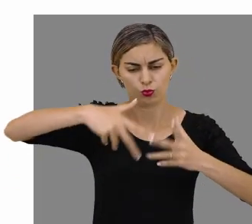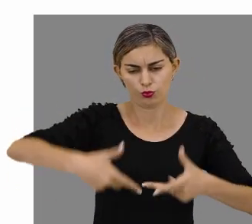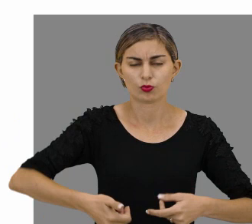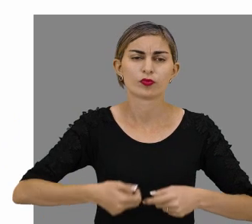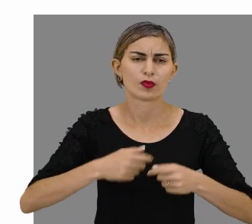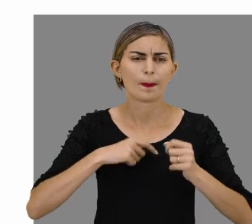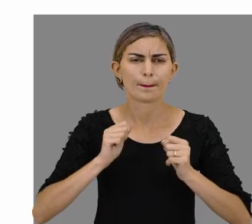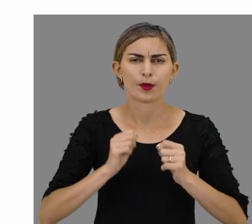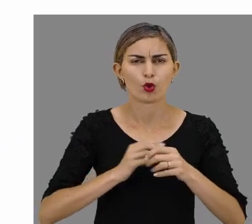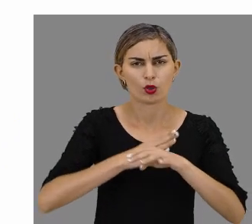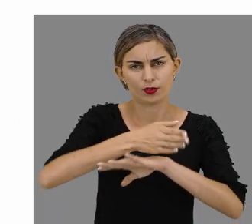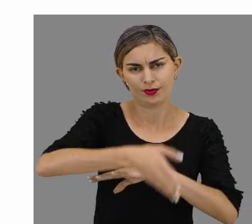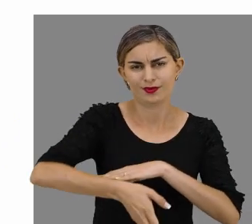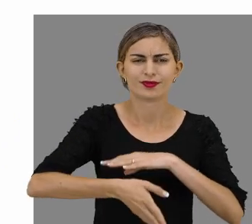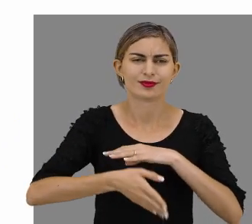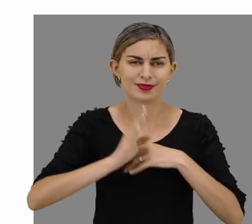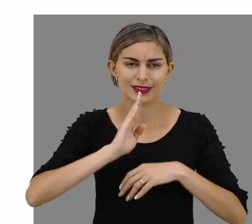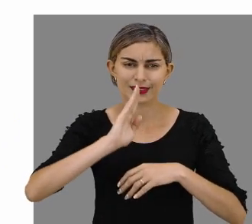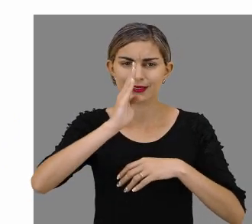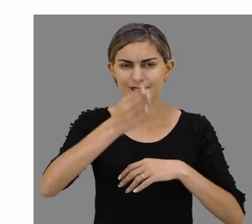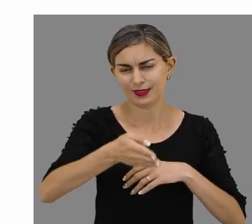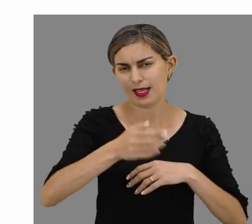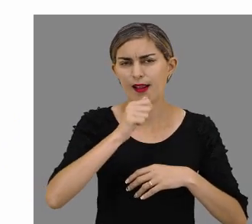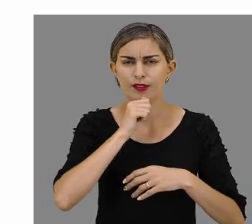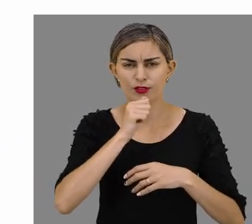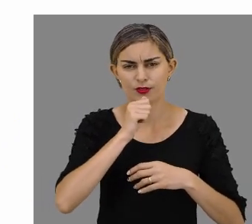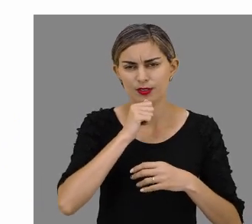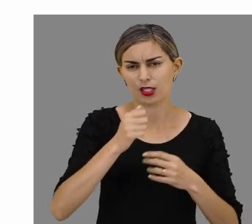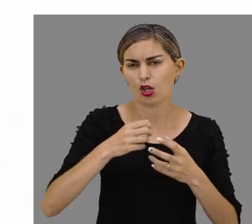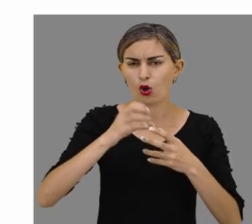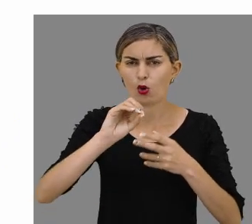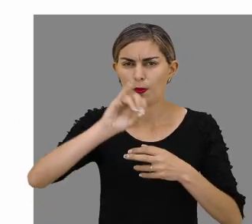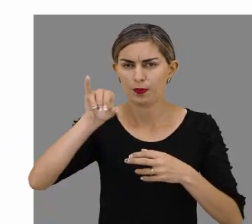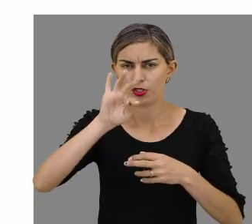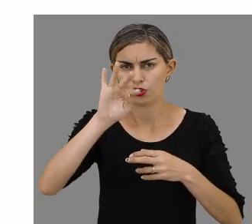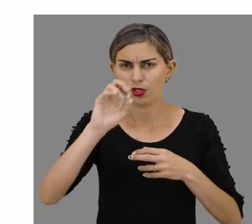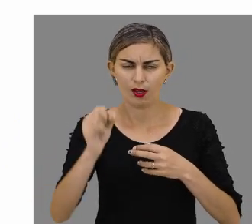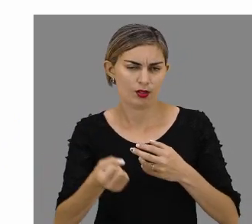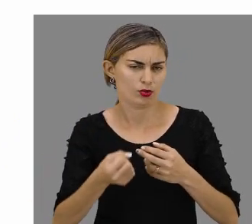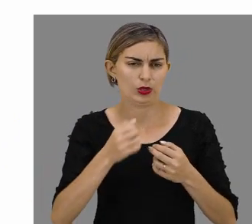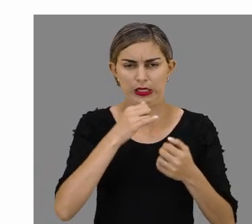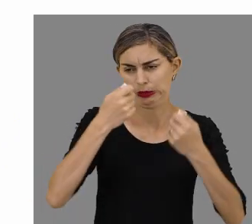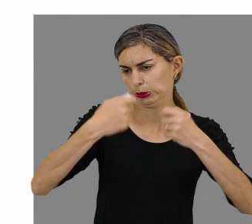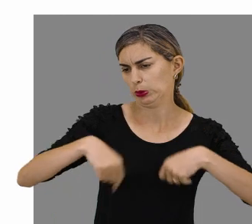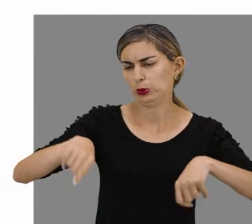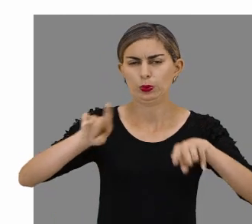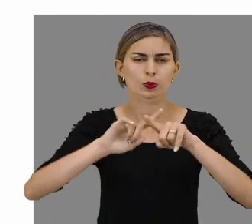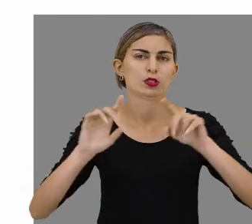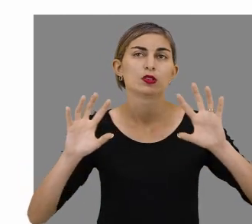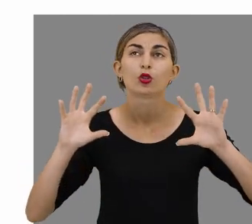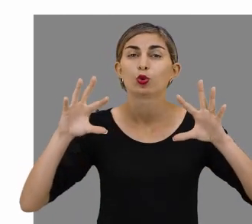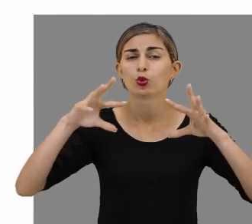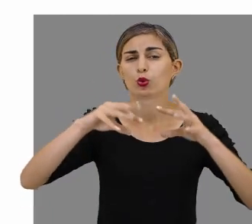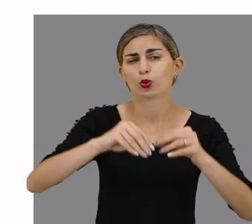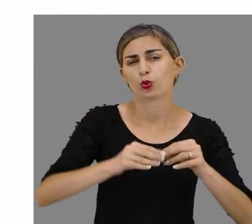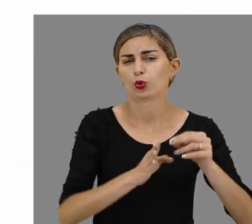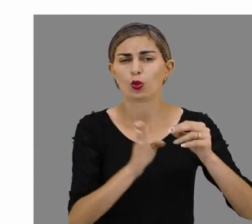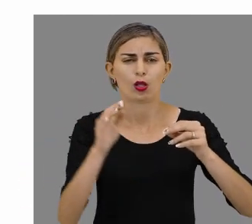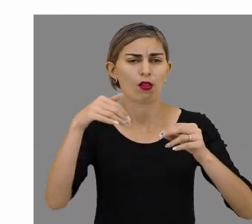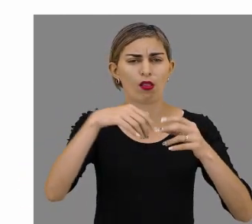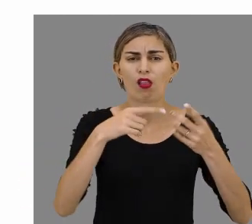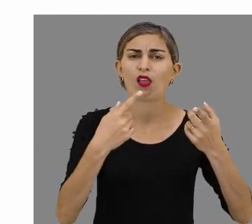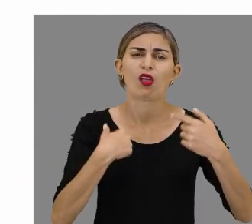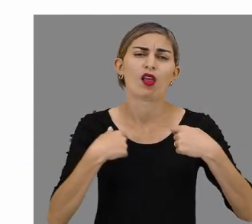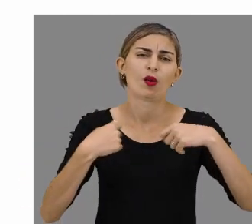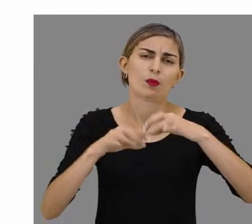é possível acessar esses membros diretamente, sem o intermédio de um objeto. Então, não precisa fazer todo esse contorno